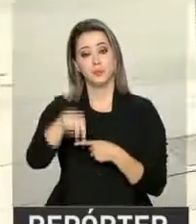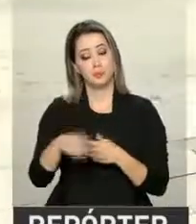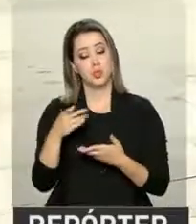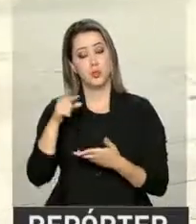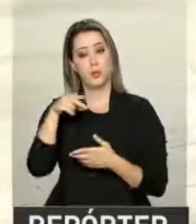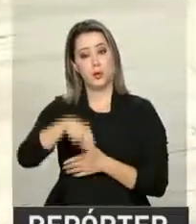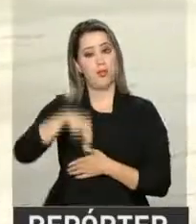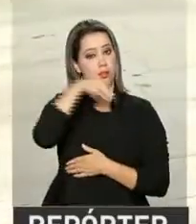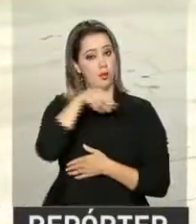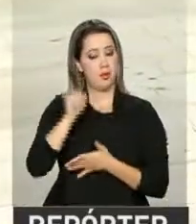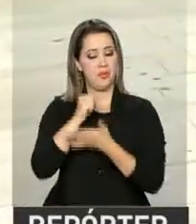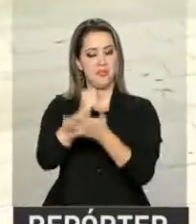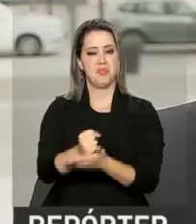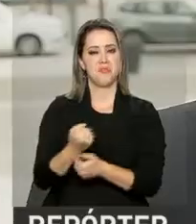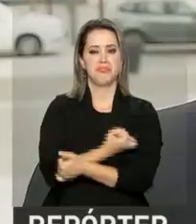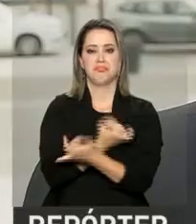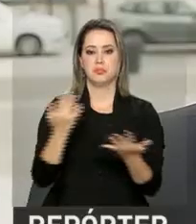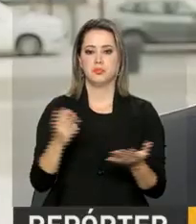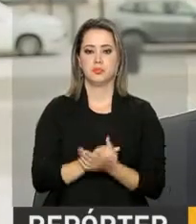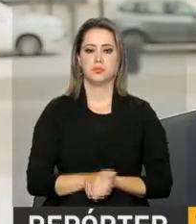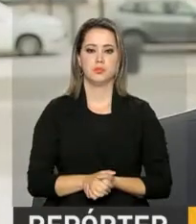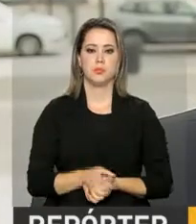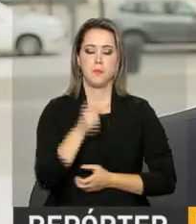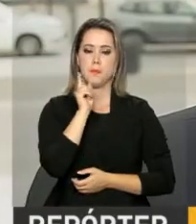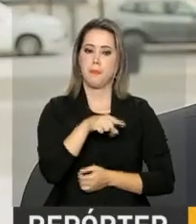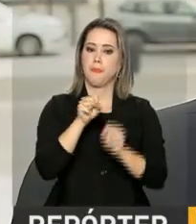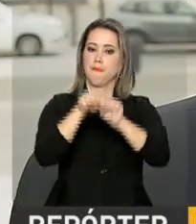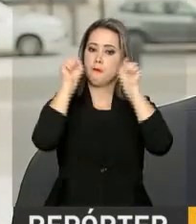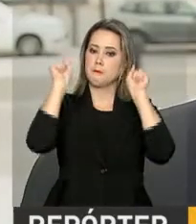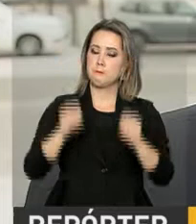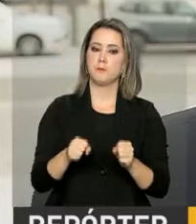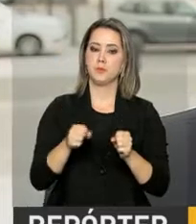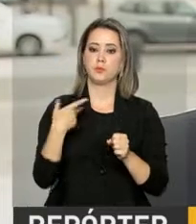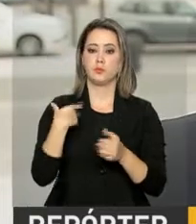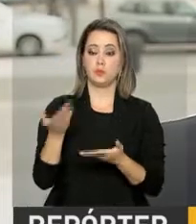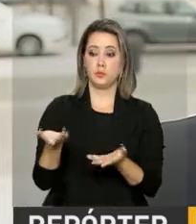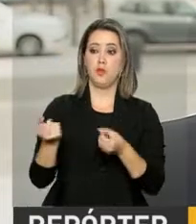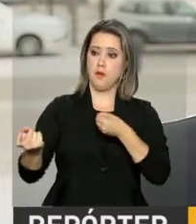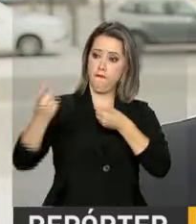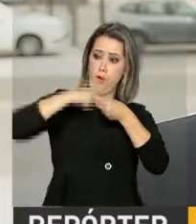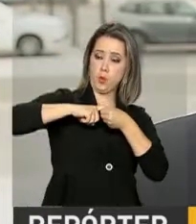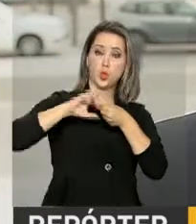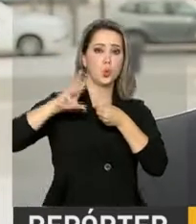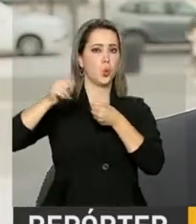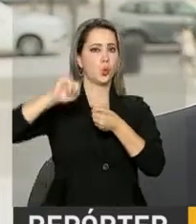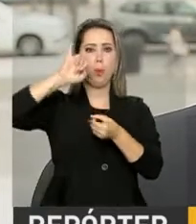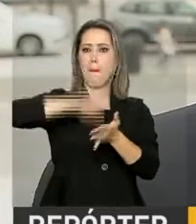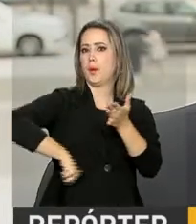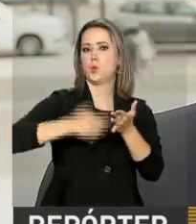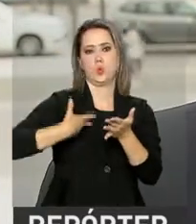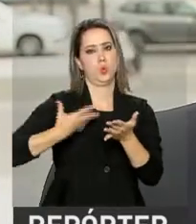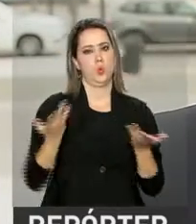oferecida às pessoas é um sistema de você você recebe de volta aquilo que você investe é como